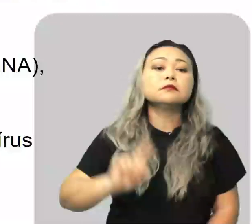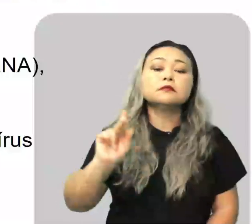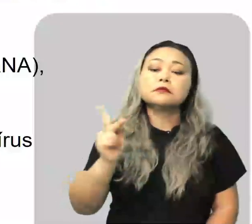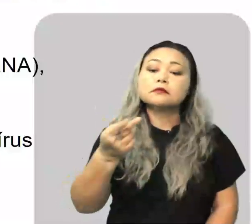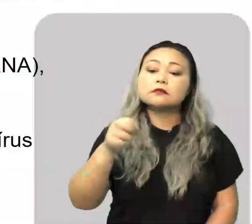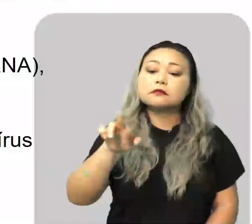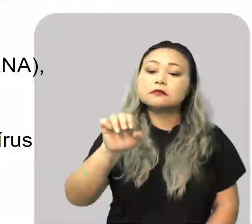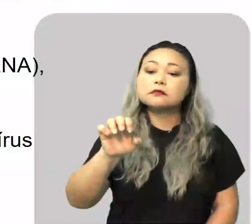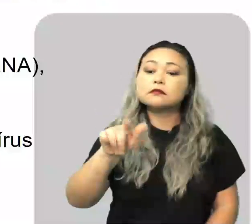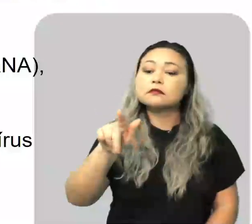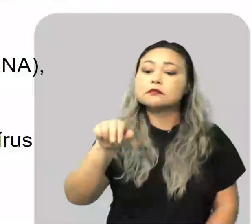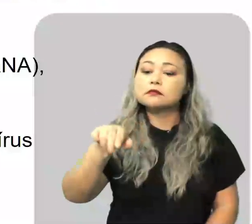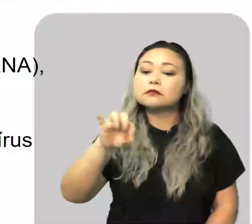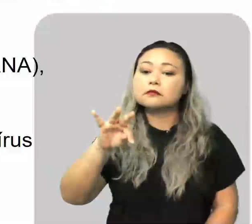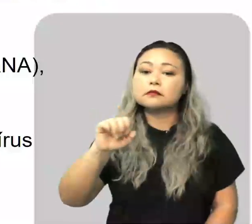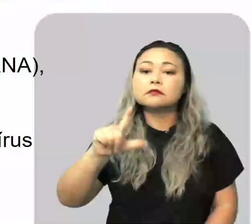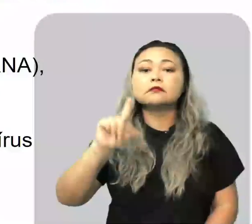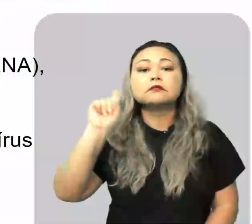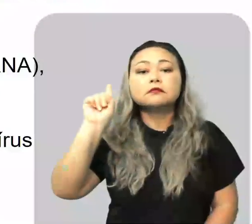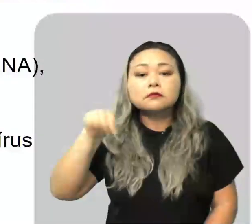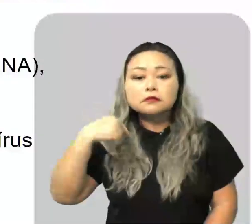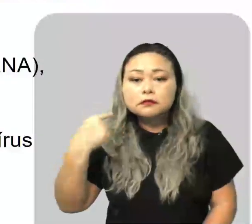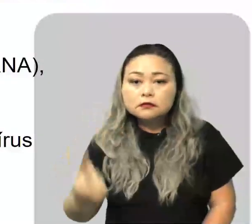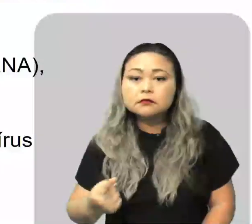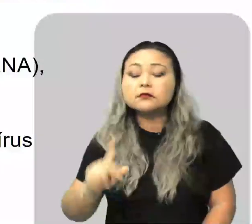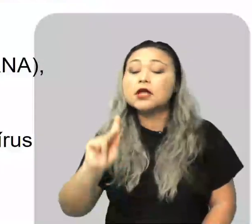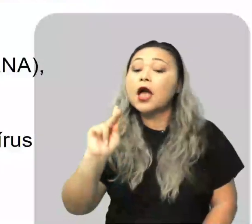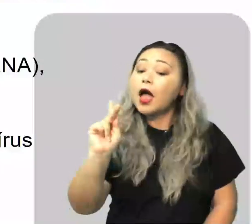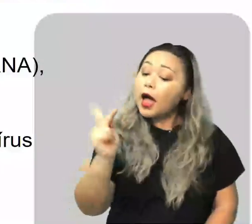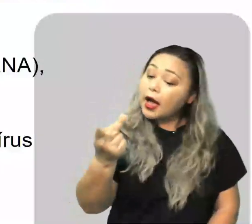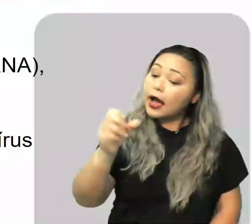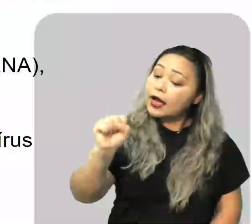Herpes genital, cujo agente etiológico é o